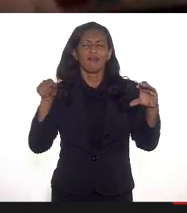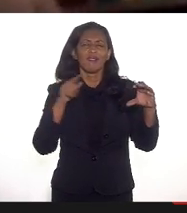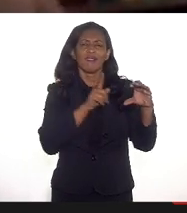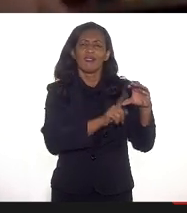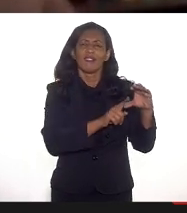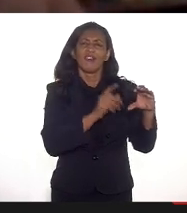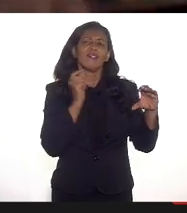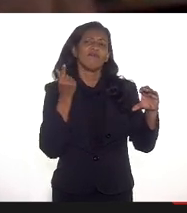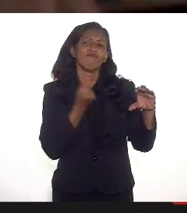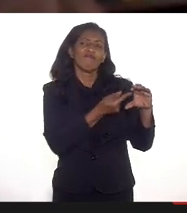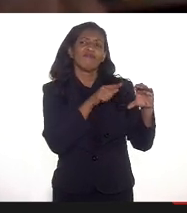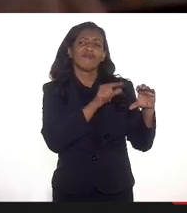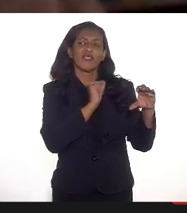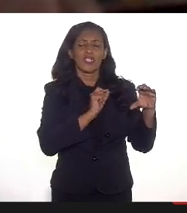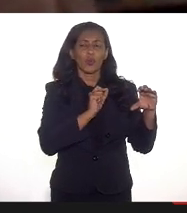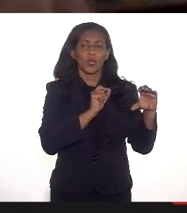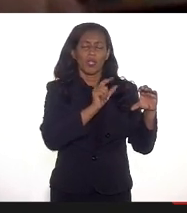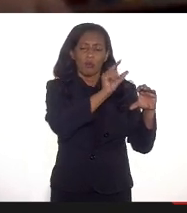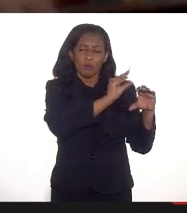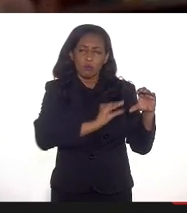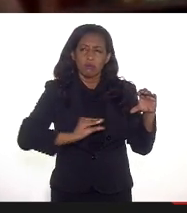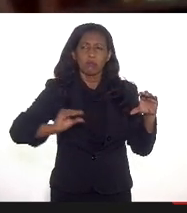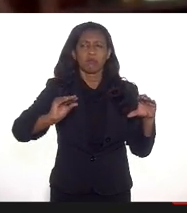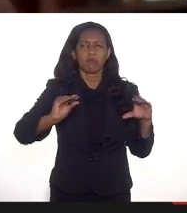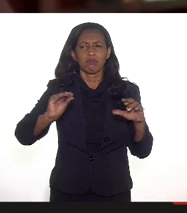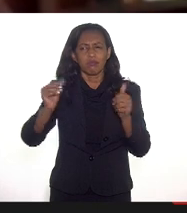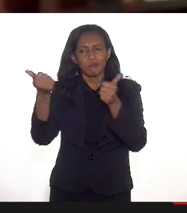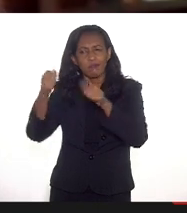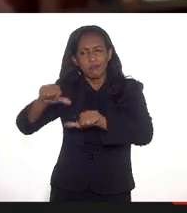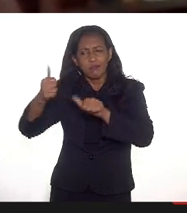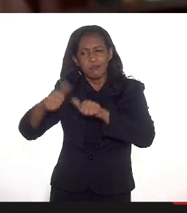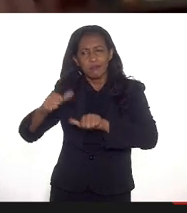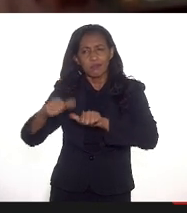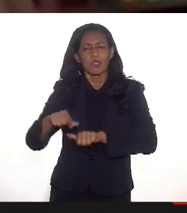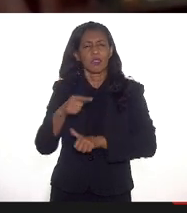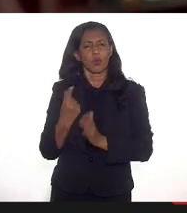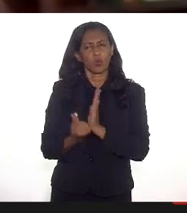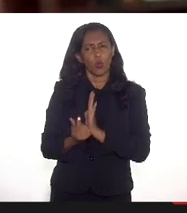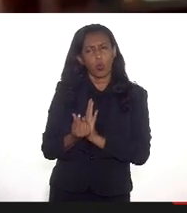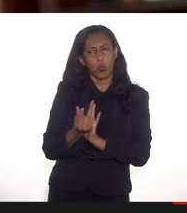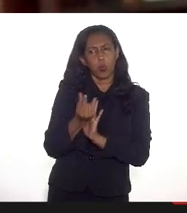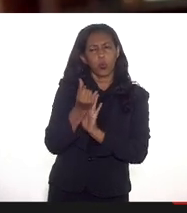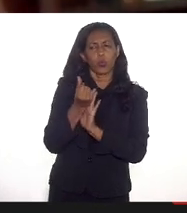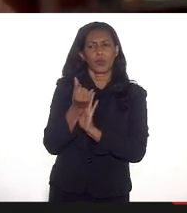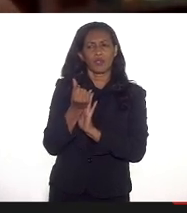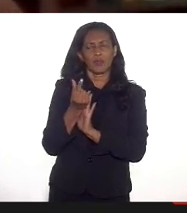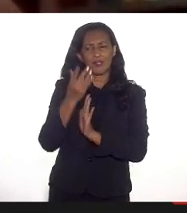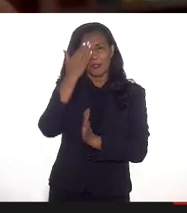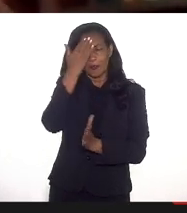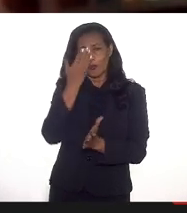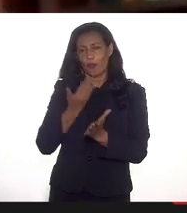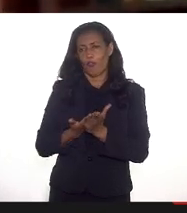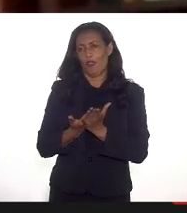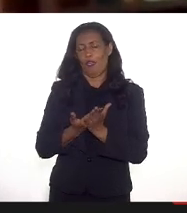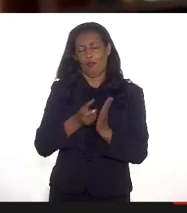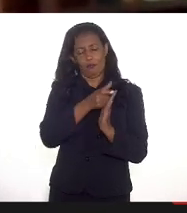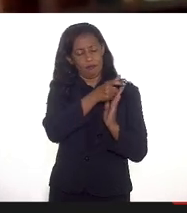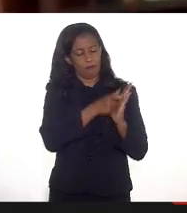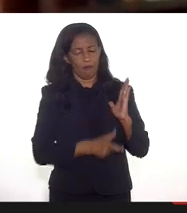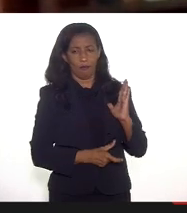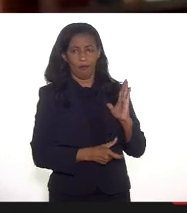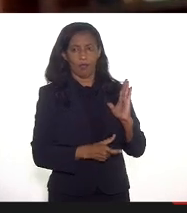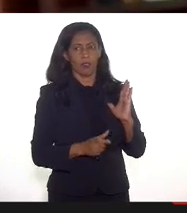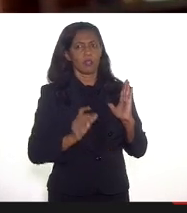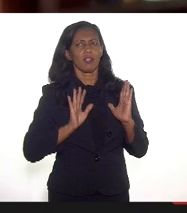utilizadas, fazer com que, de fato, né, o senhor tenha um orçamento que seja confiável e que não fique